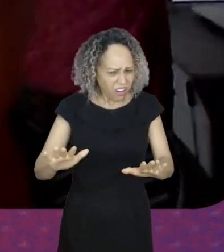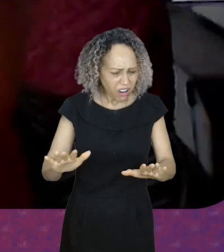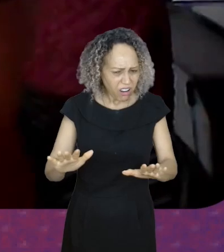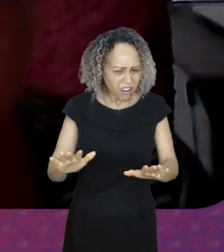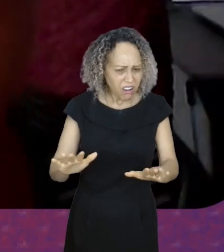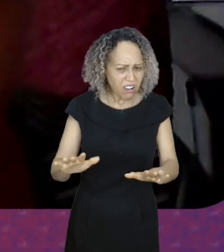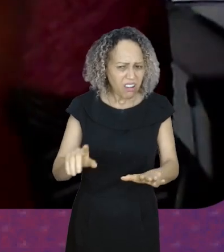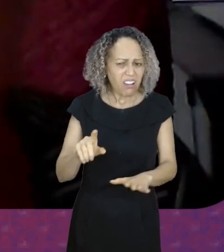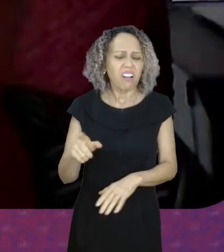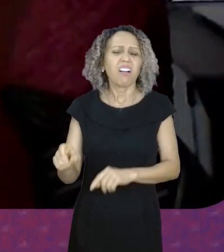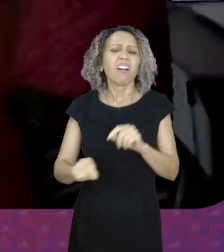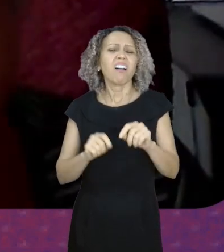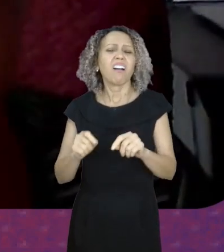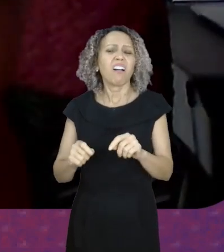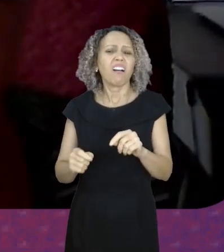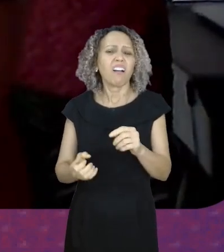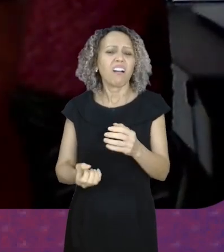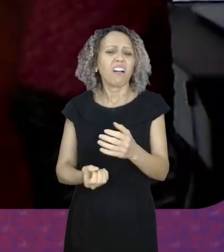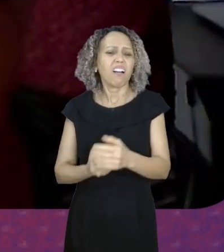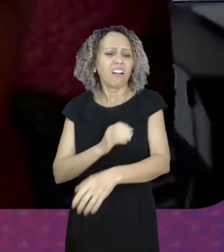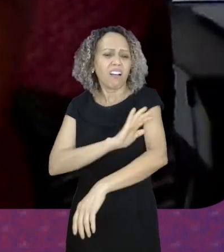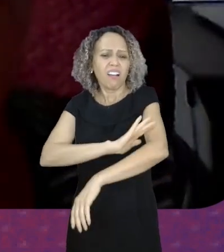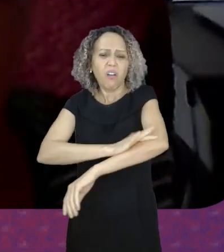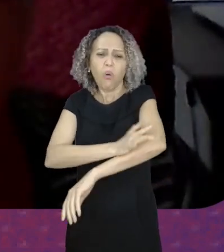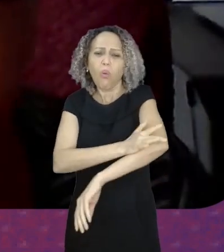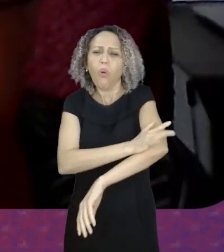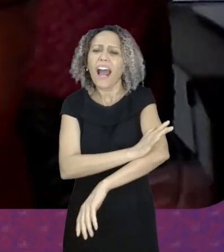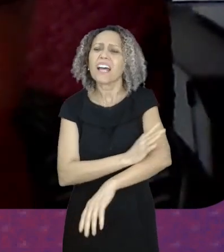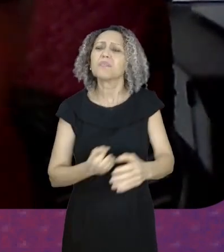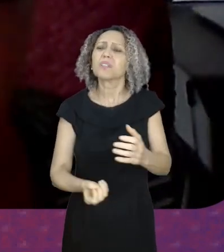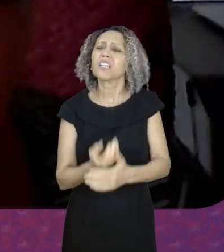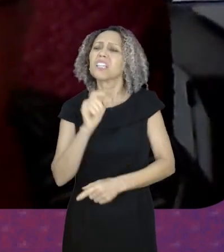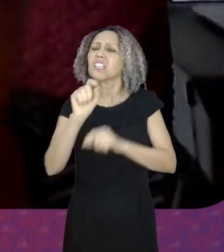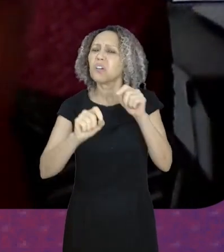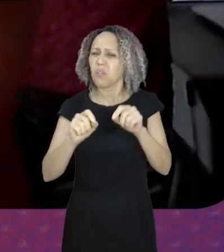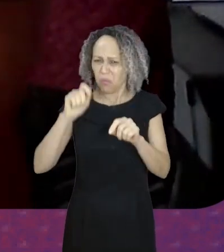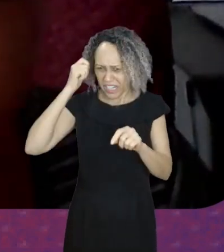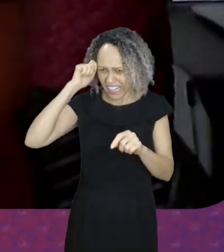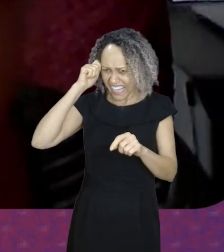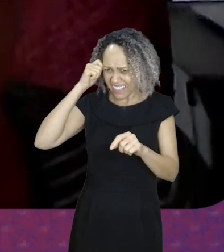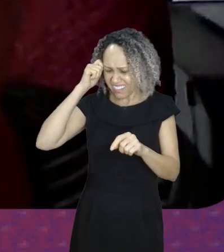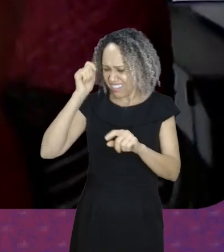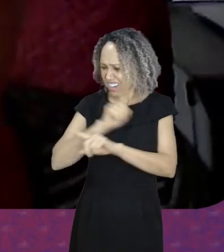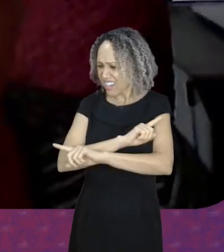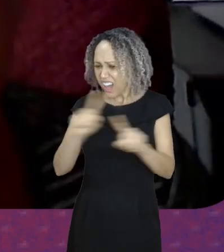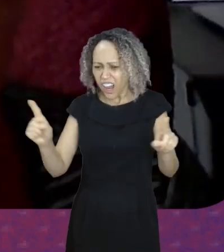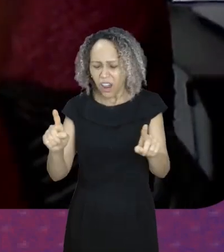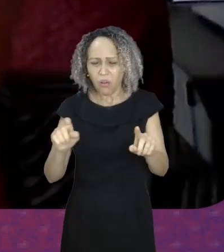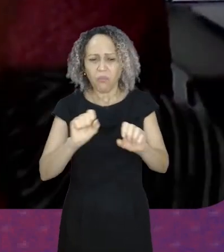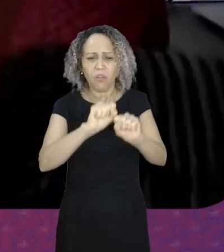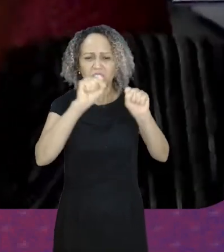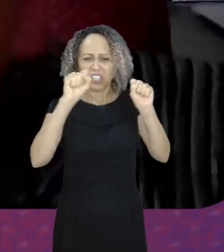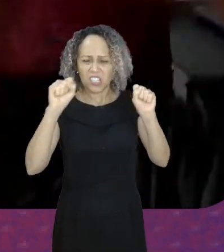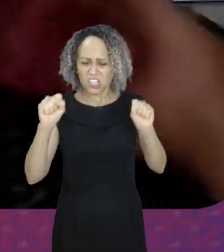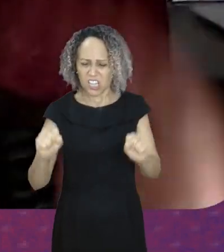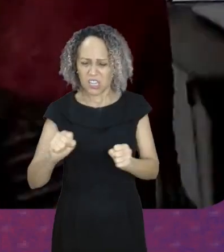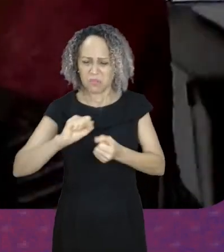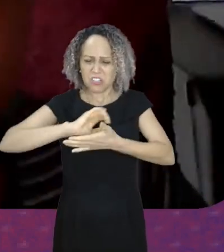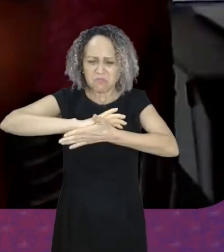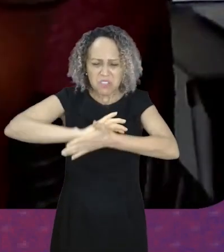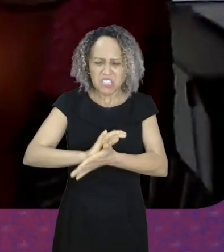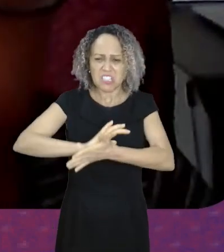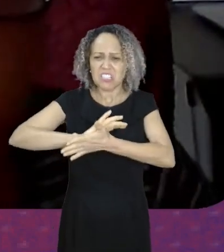Quem criou o racismo foi o sistema de opressão, de exploração que vem